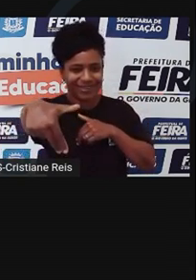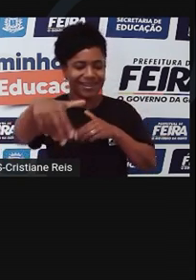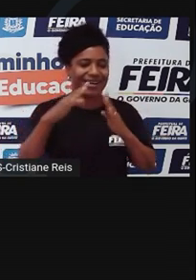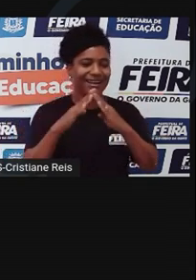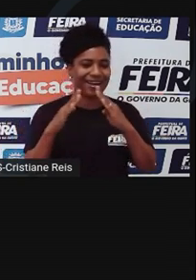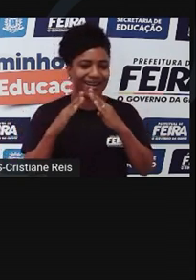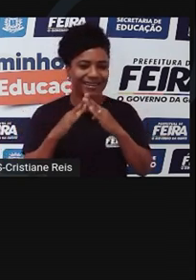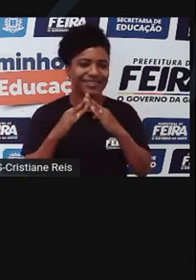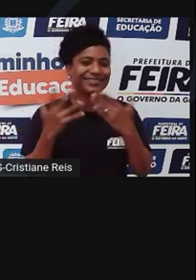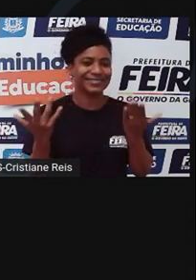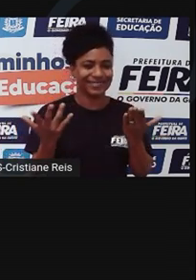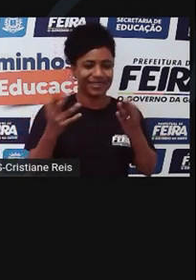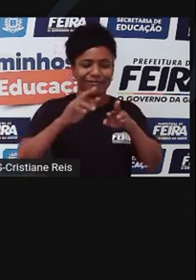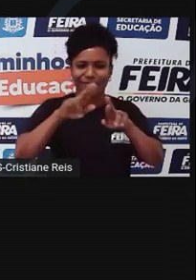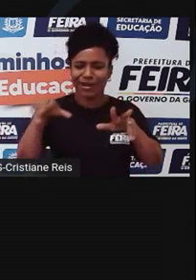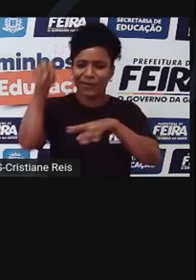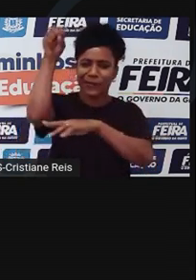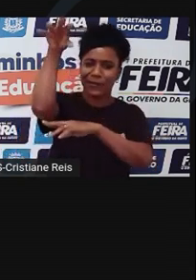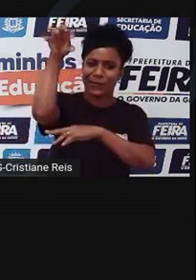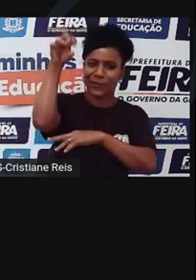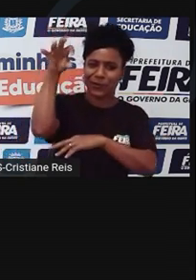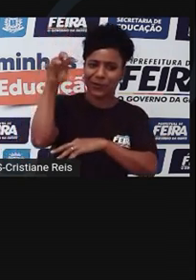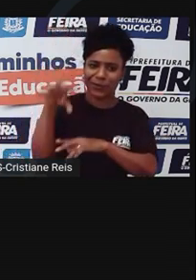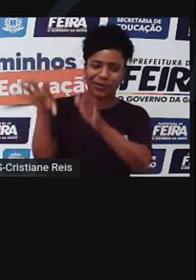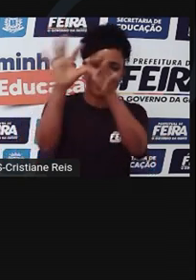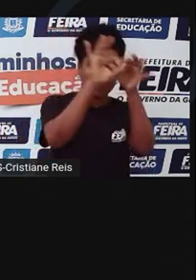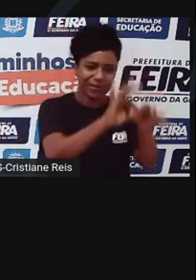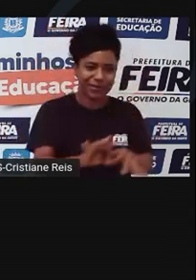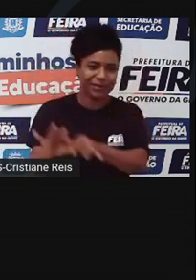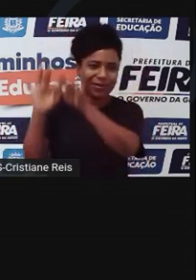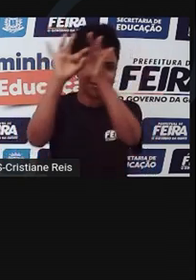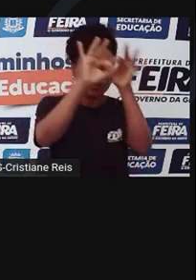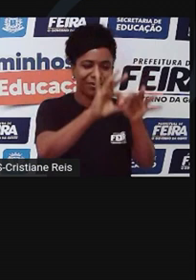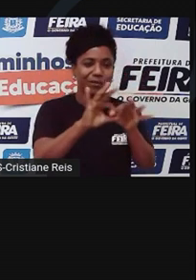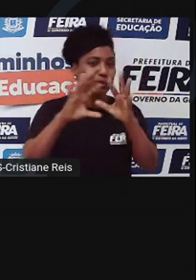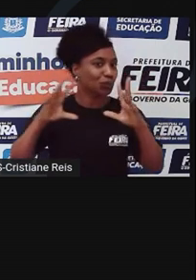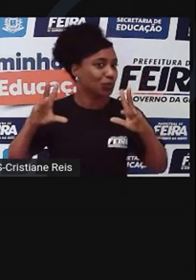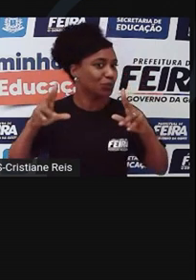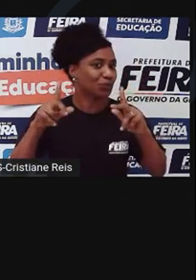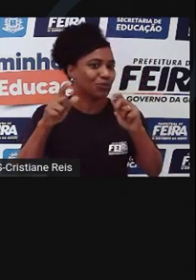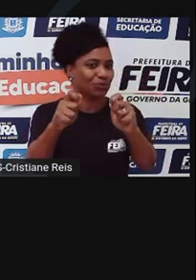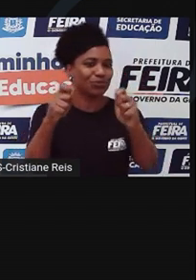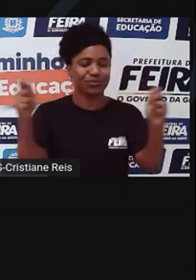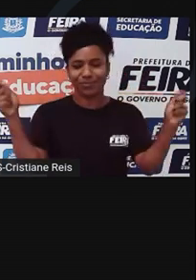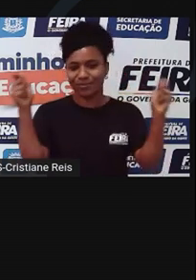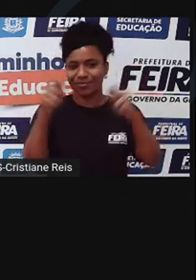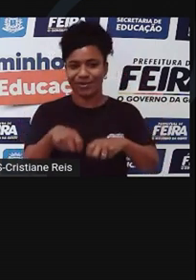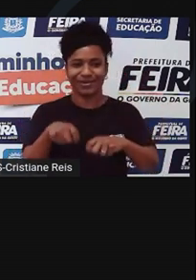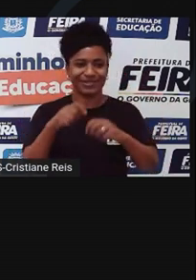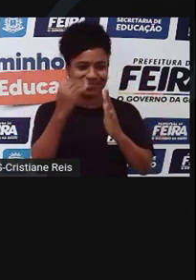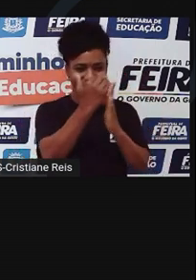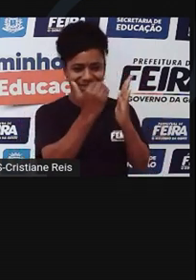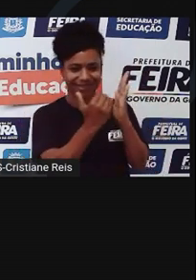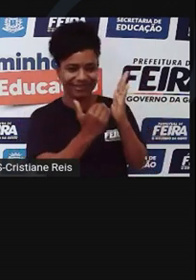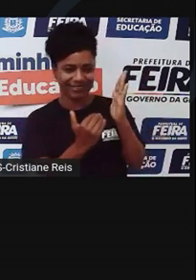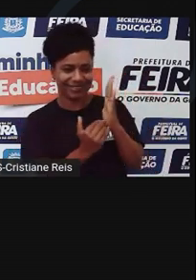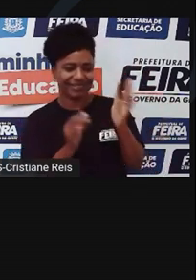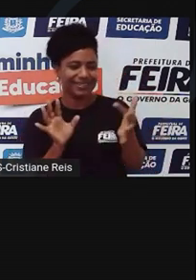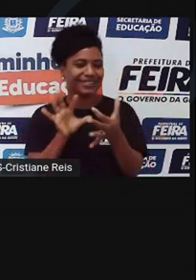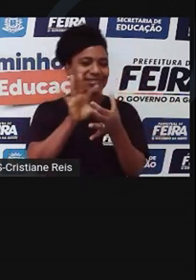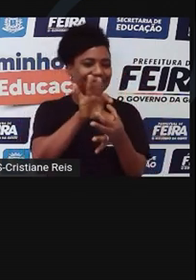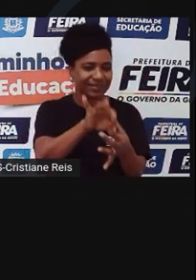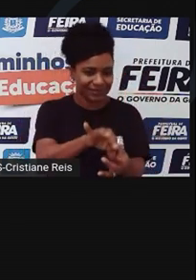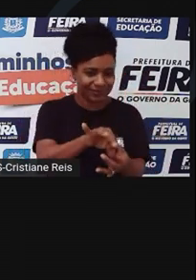parques semáforos e tudo o mais que for físico e puder receber software para automatizar as suas funções com